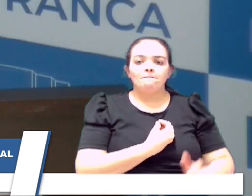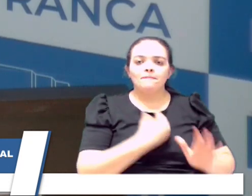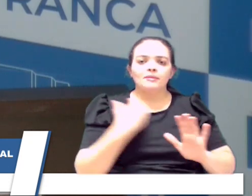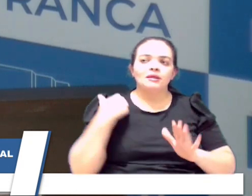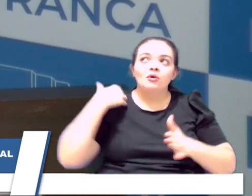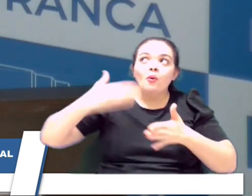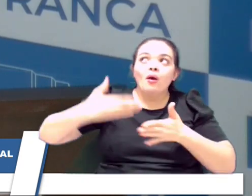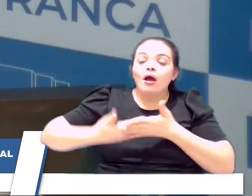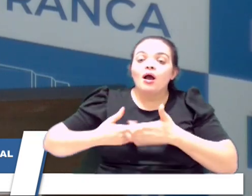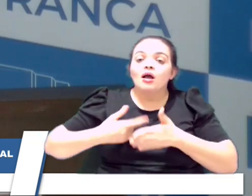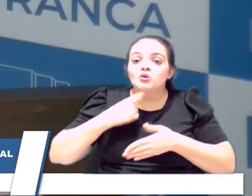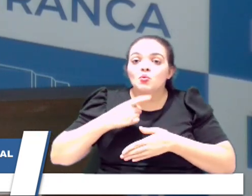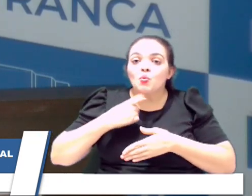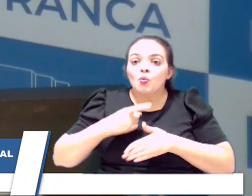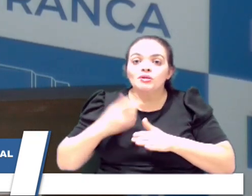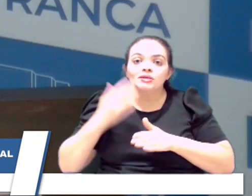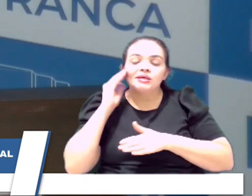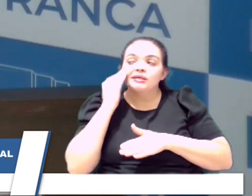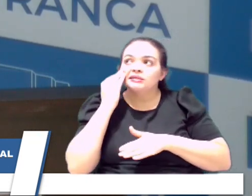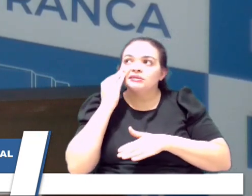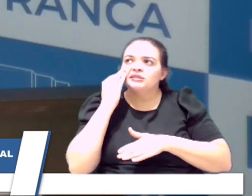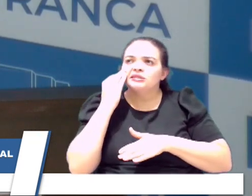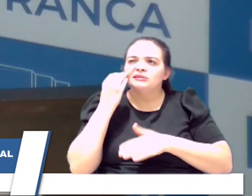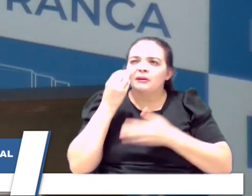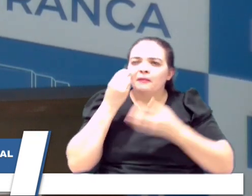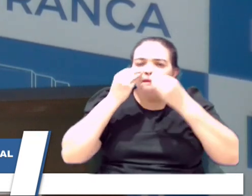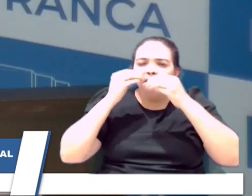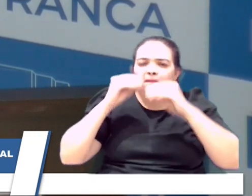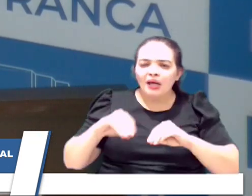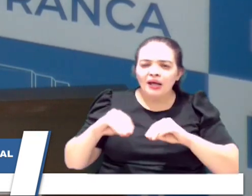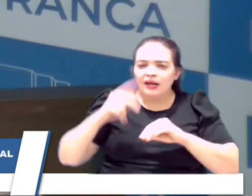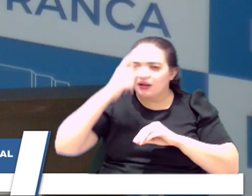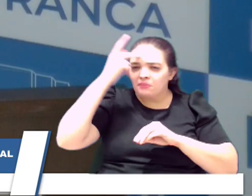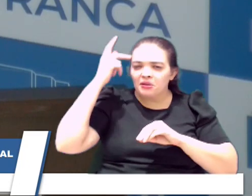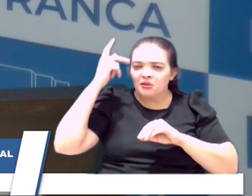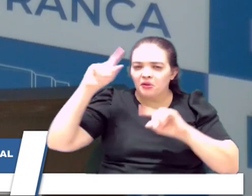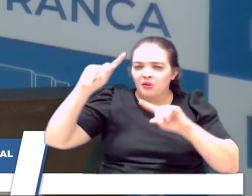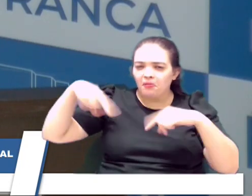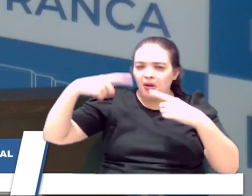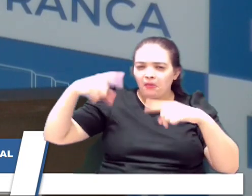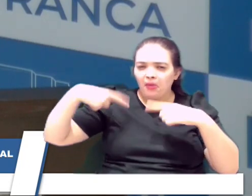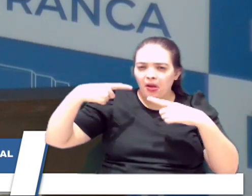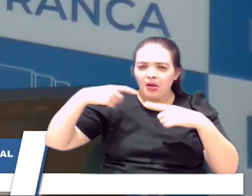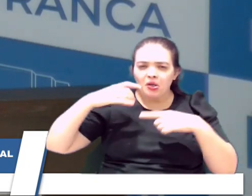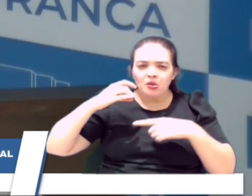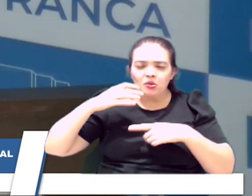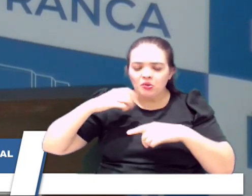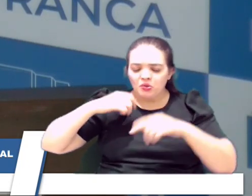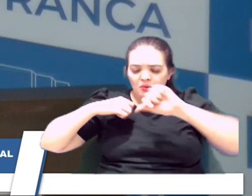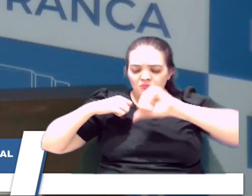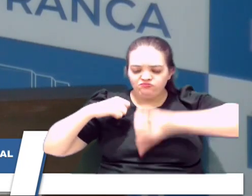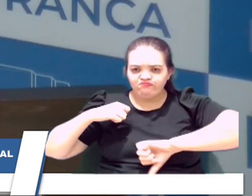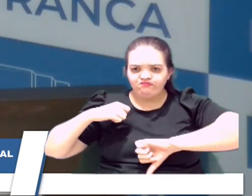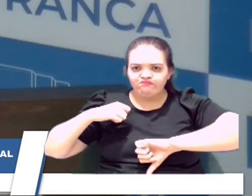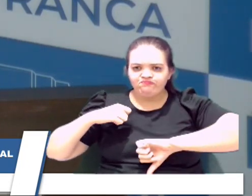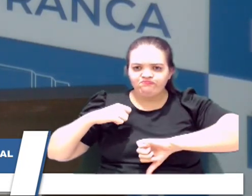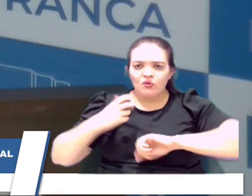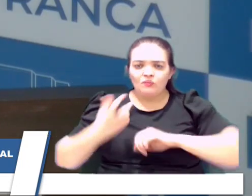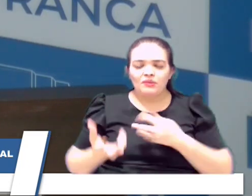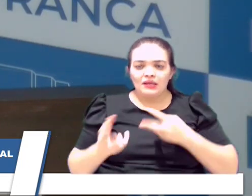que eu passei mal, que eu só me ferrei, que as pessoas só me julgaram, só me maltrataram e só faziam eu piorar, esperando que eu